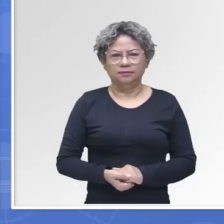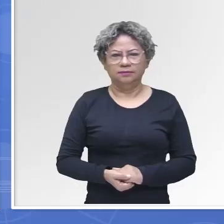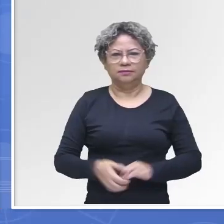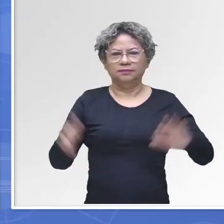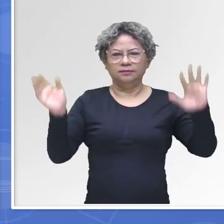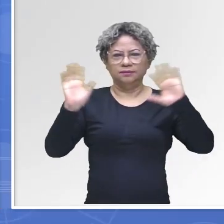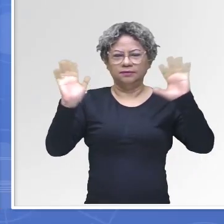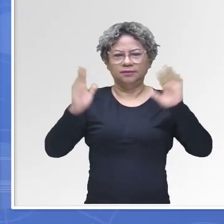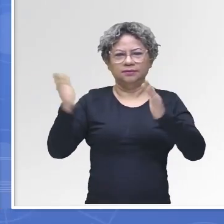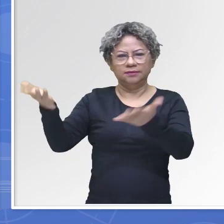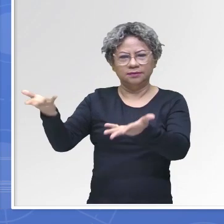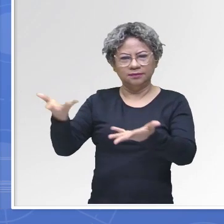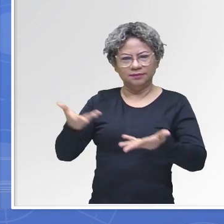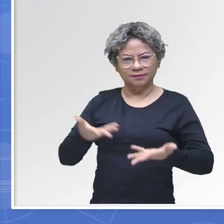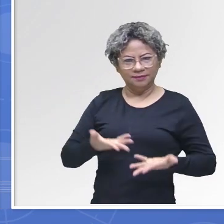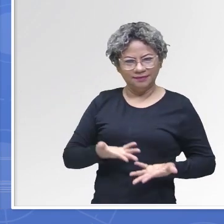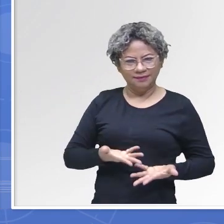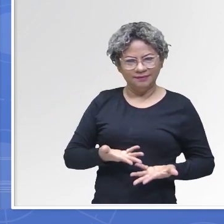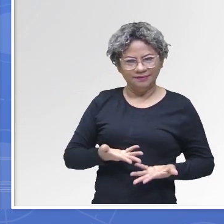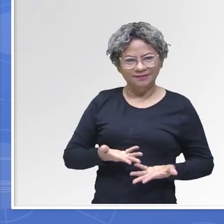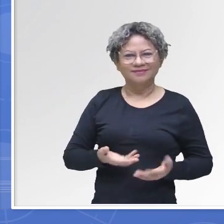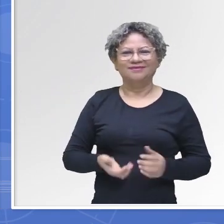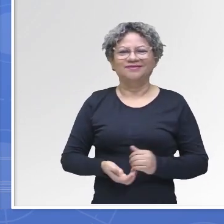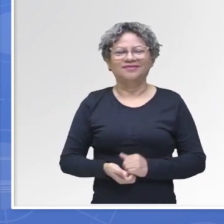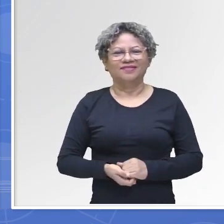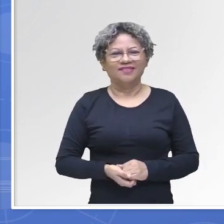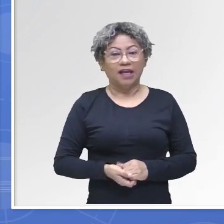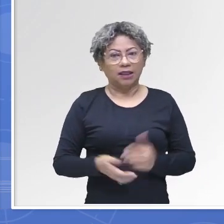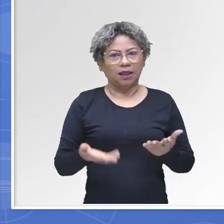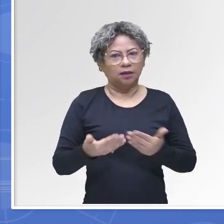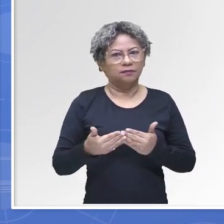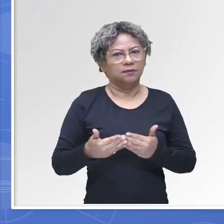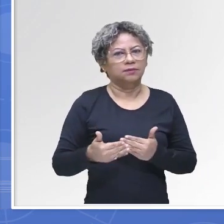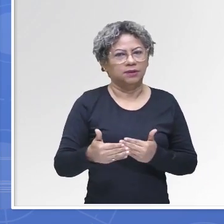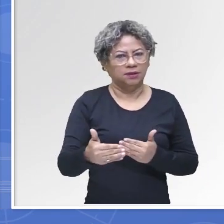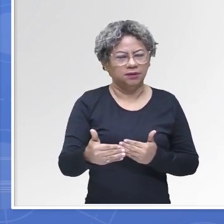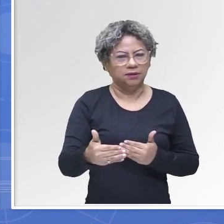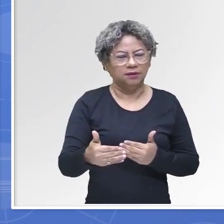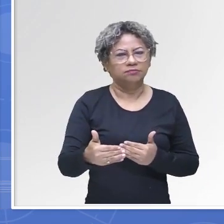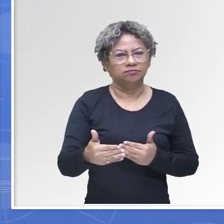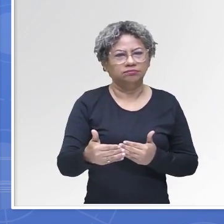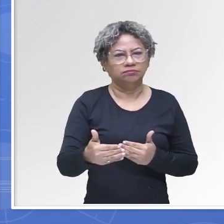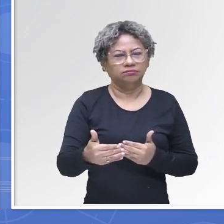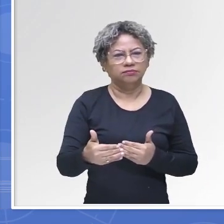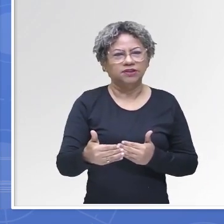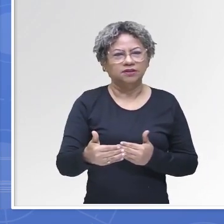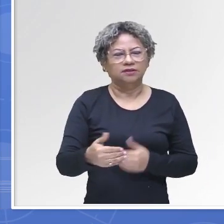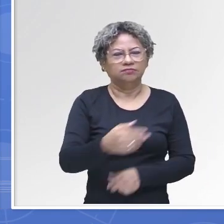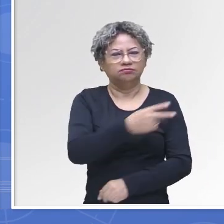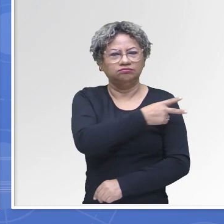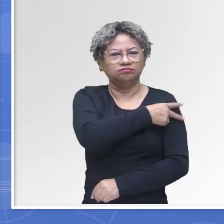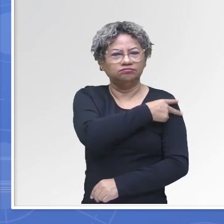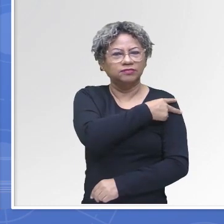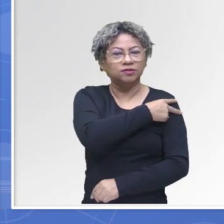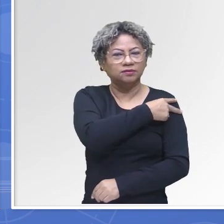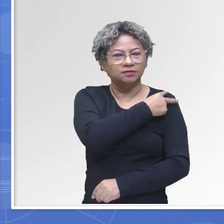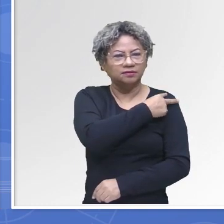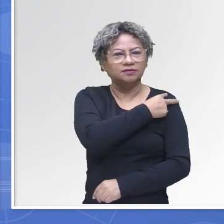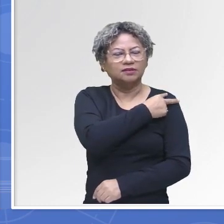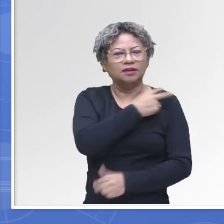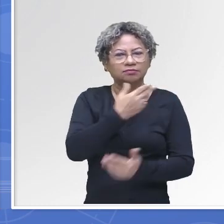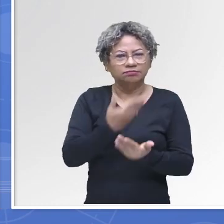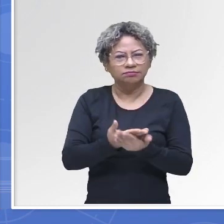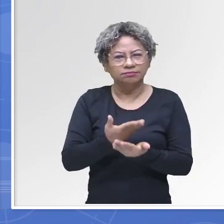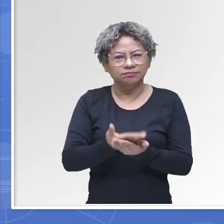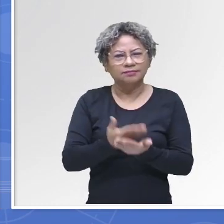Olá, sejam todos bem-vindos. Vamos então agora dar início à segunda série do ensino médio, tá? A aula